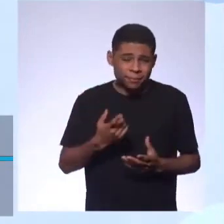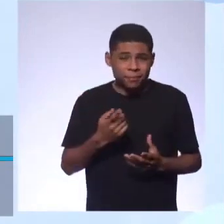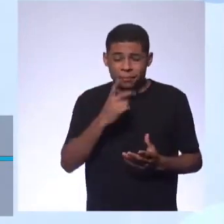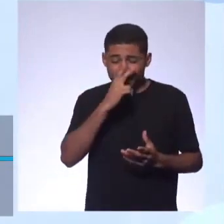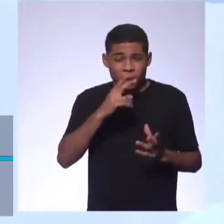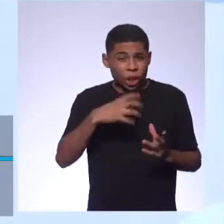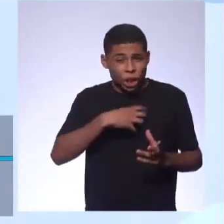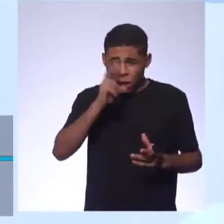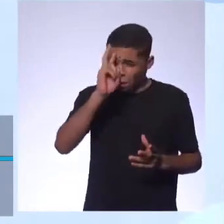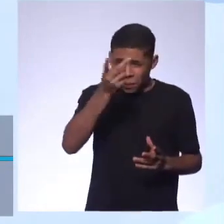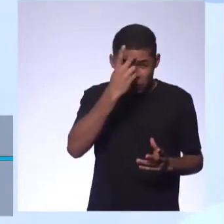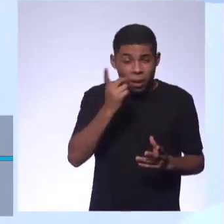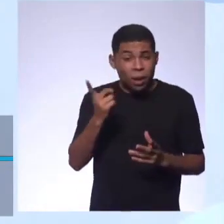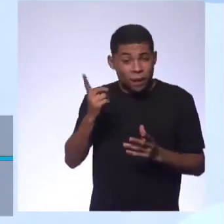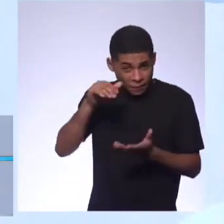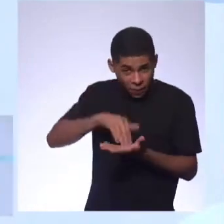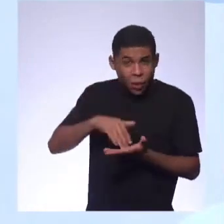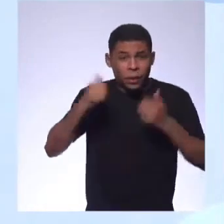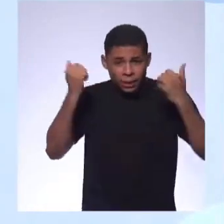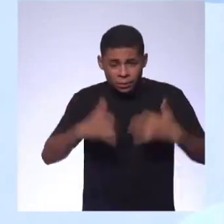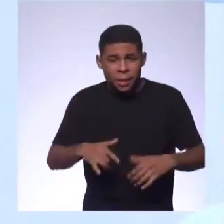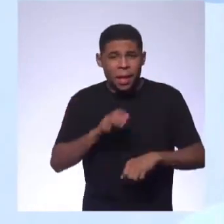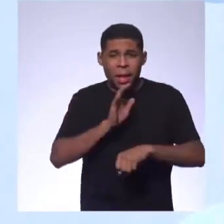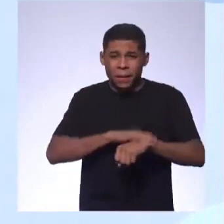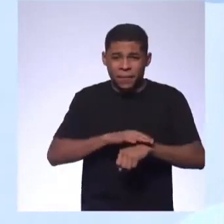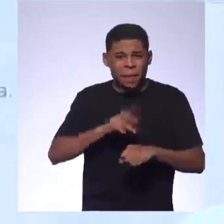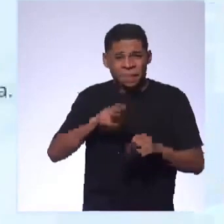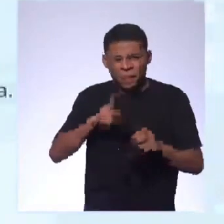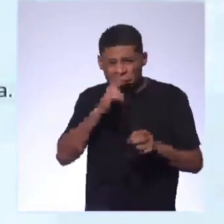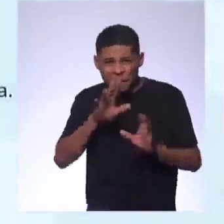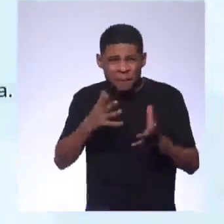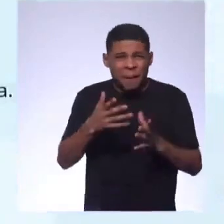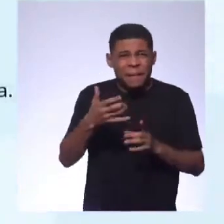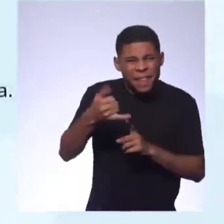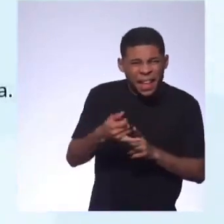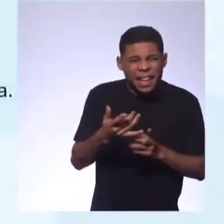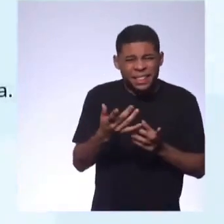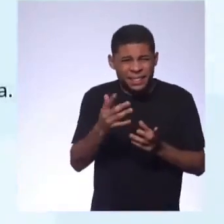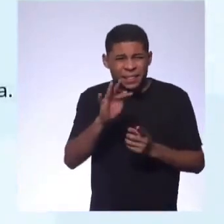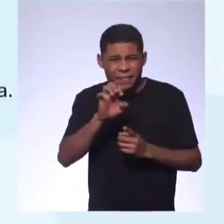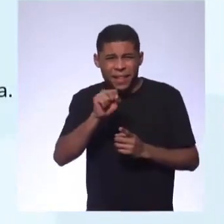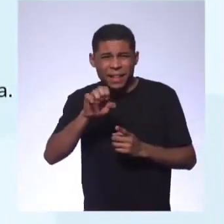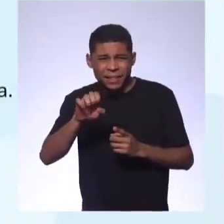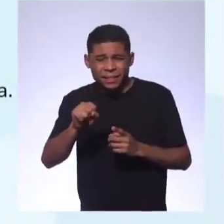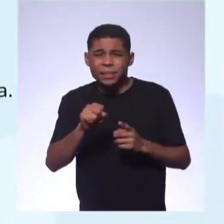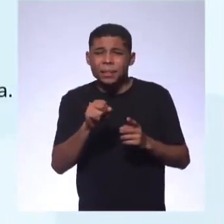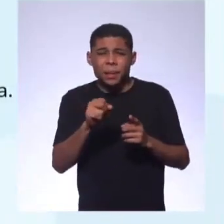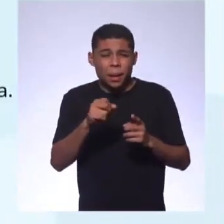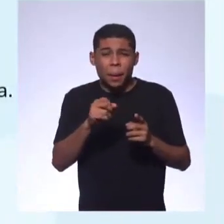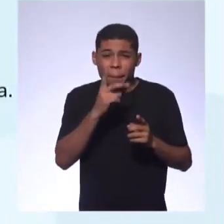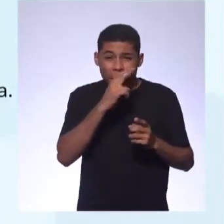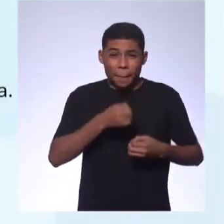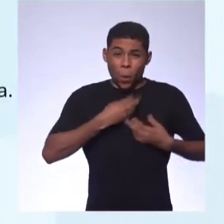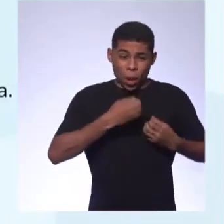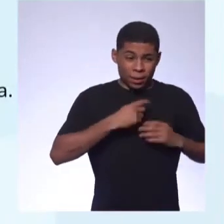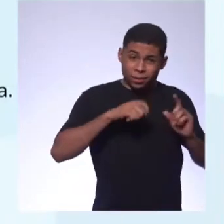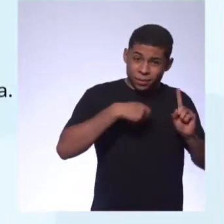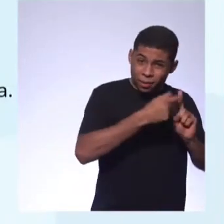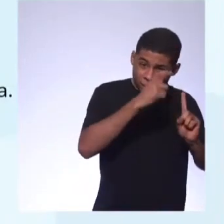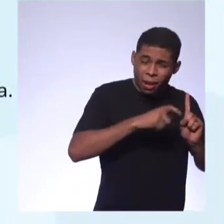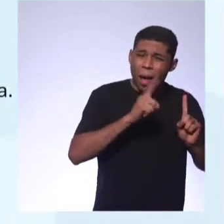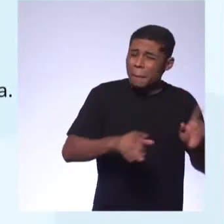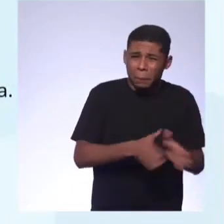mesmo. Aí, no final, ele fala, né? Tempo ainda de fezes, né? O tempo poeta é pobre, tempo pobre, esse tempo